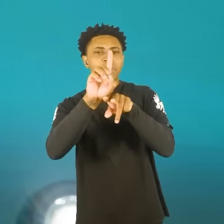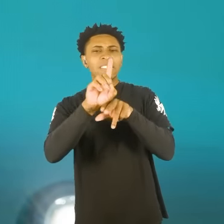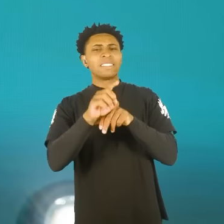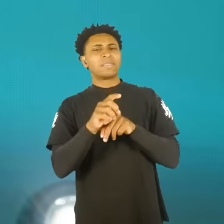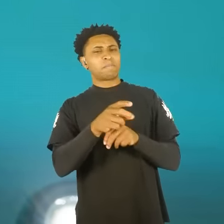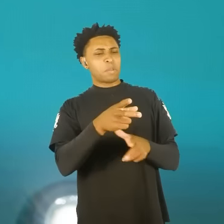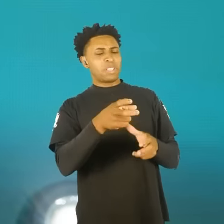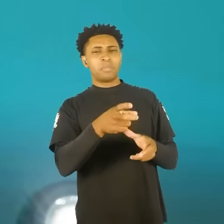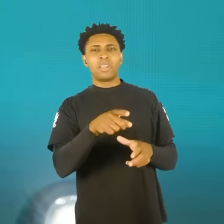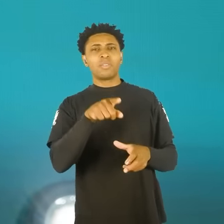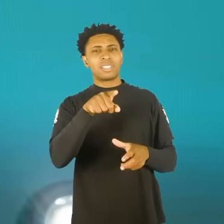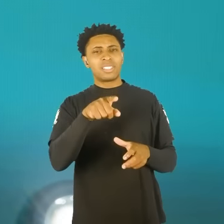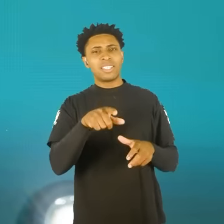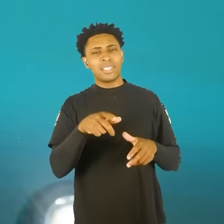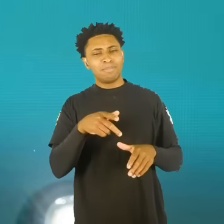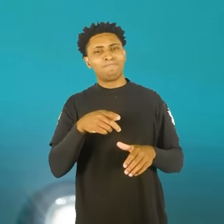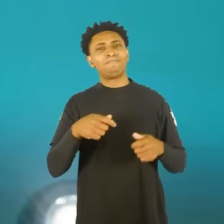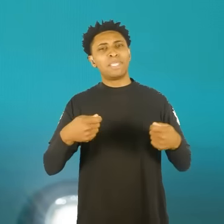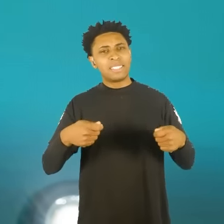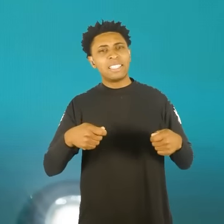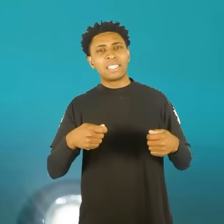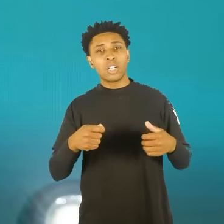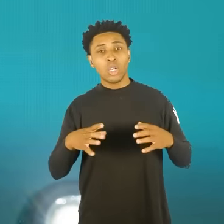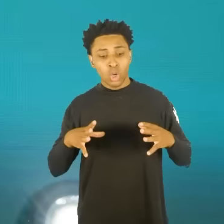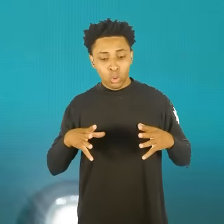de você, mas se você não se entregar todo para mim, eu não te aceito.